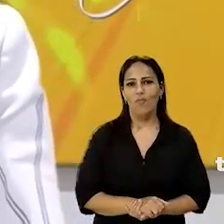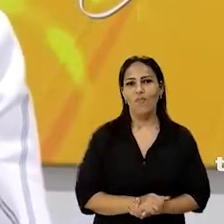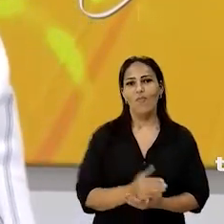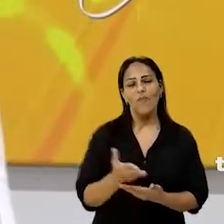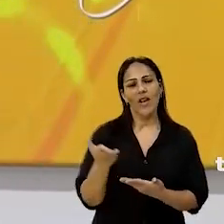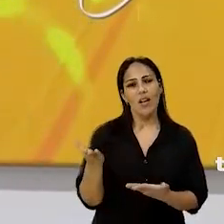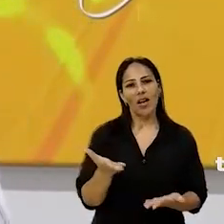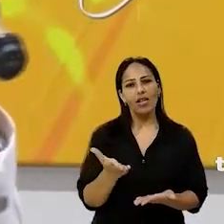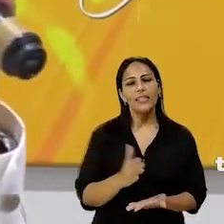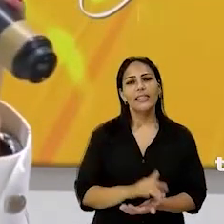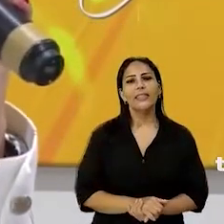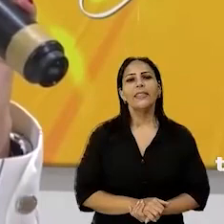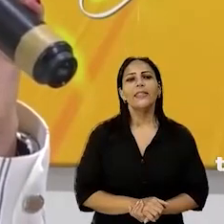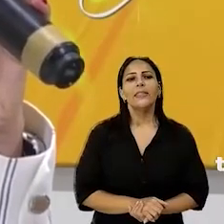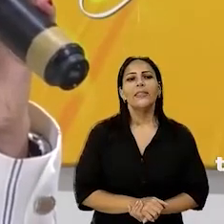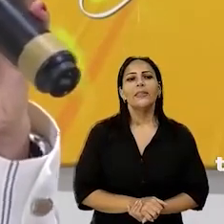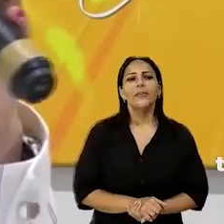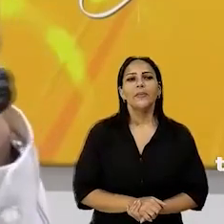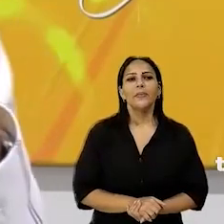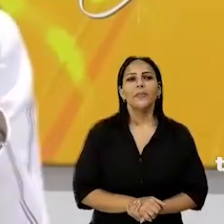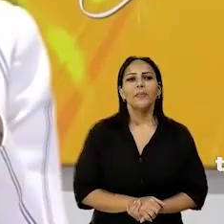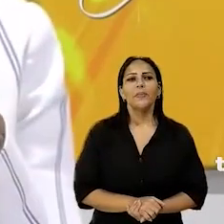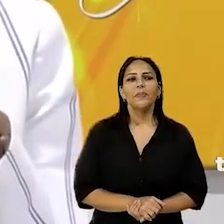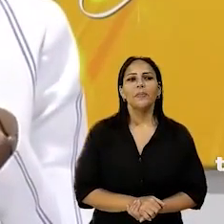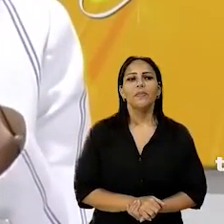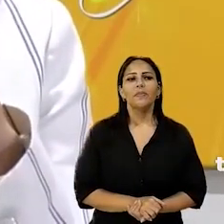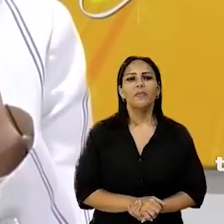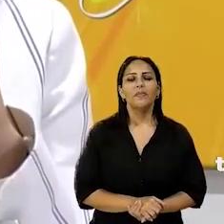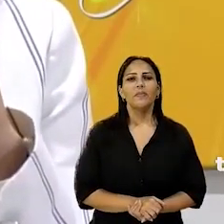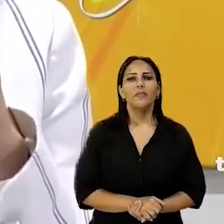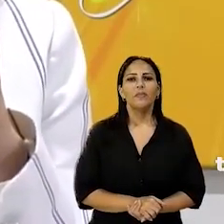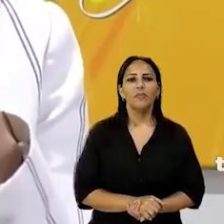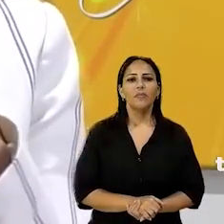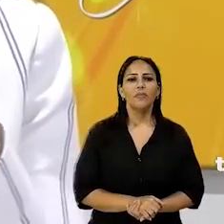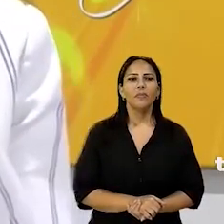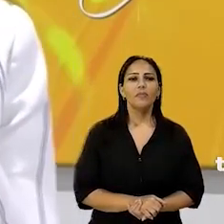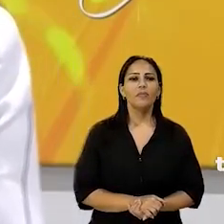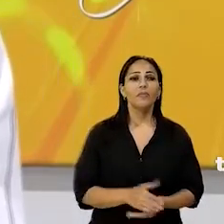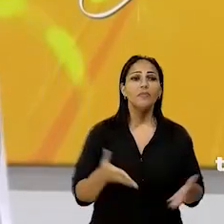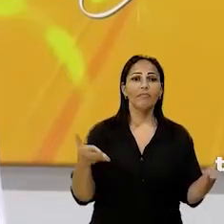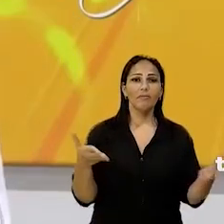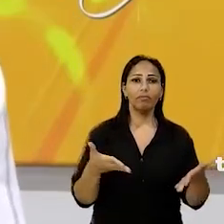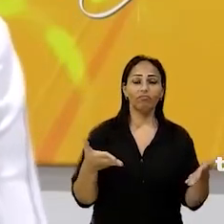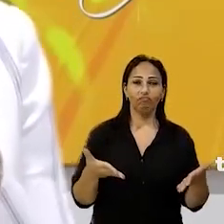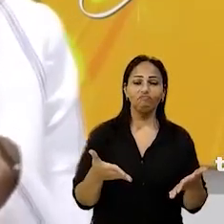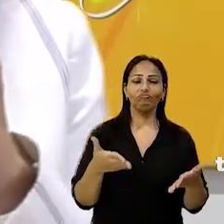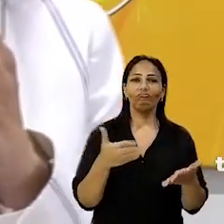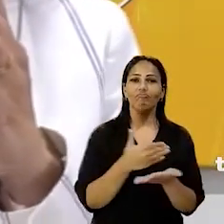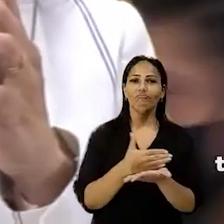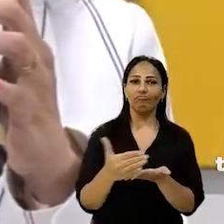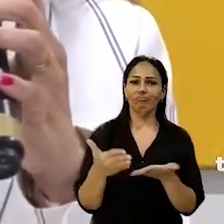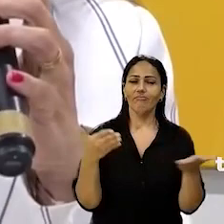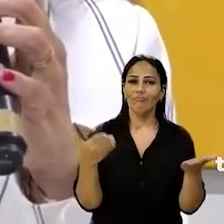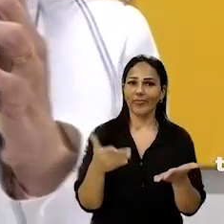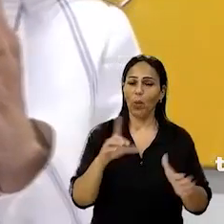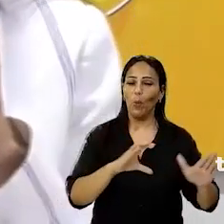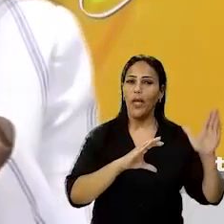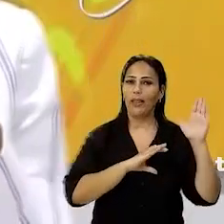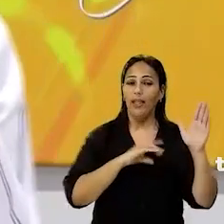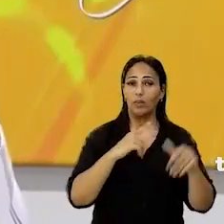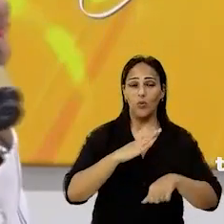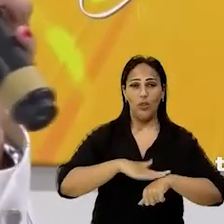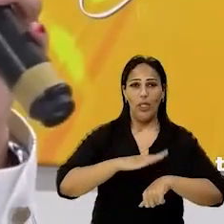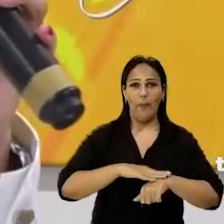Candidato Diego Vale, pode se dirigir ao púlpito. E neste momento, a partir deste momento, candidato, o seu tempo